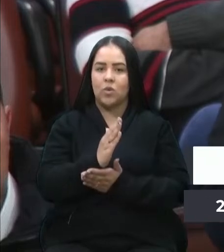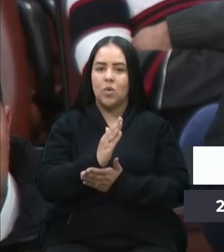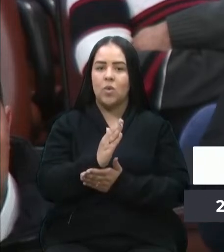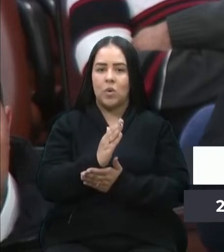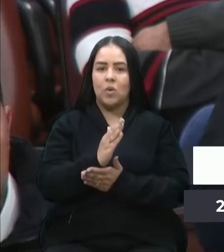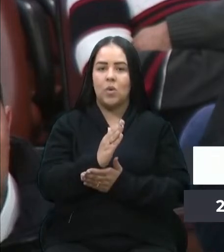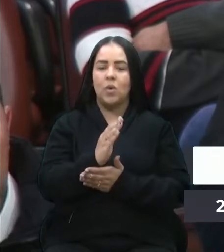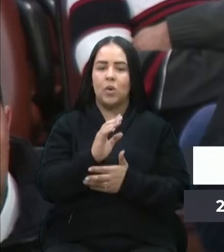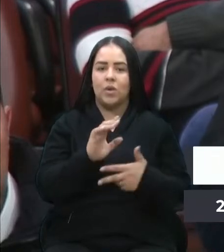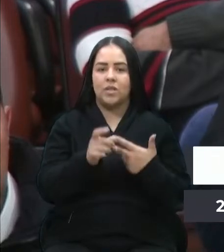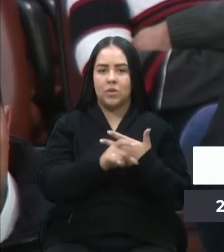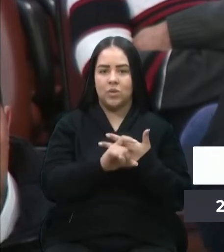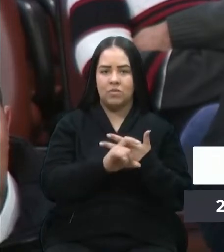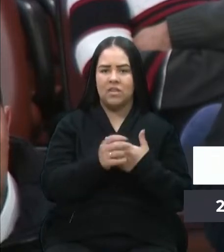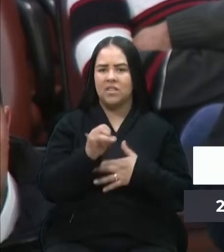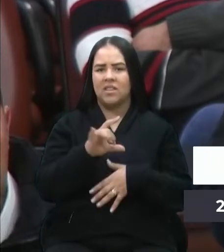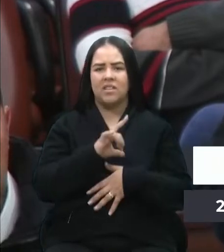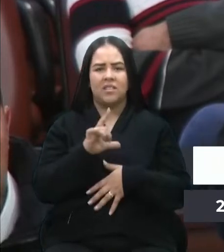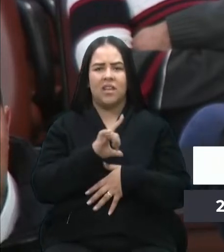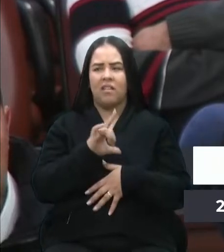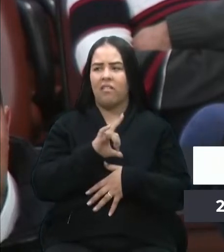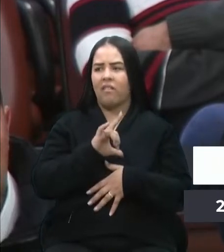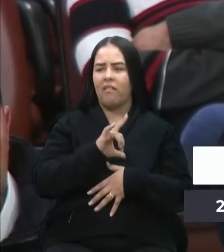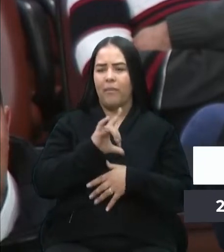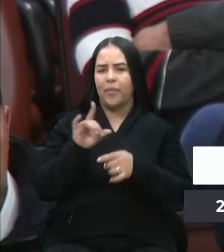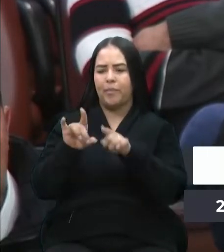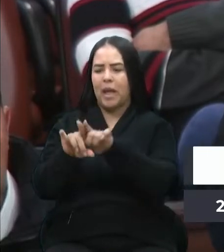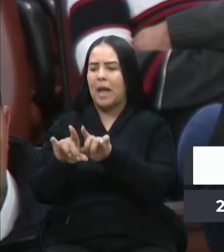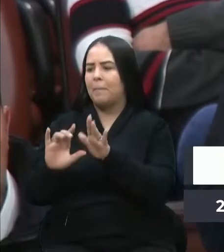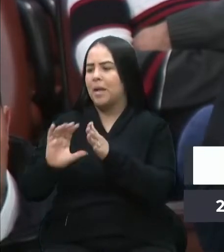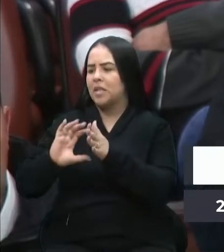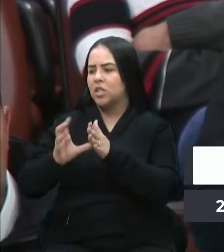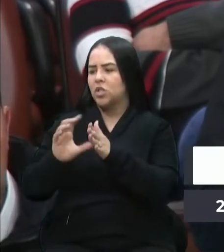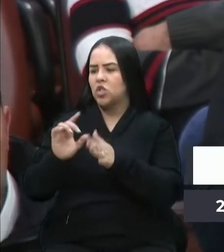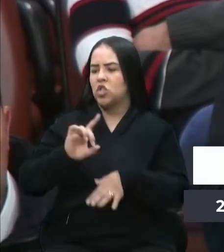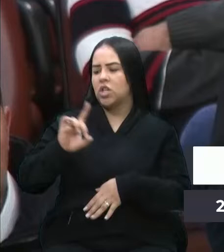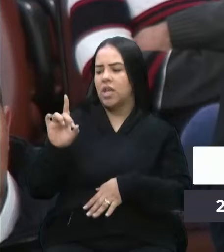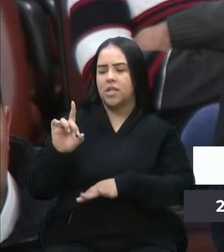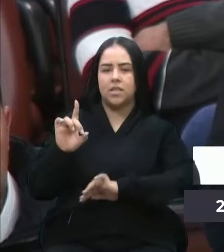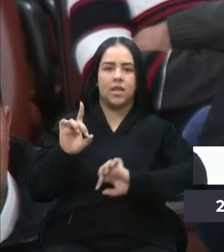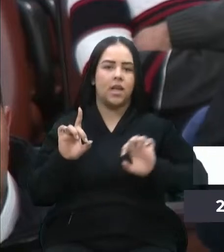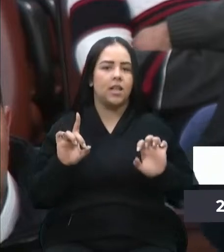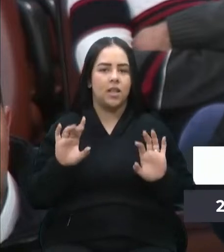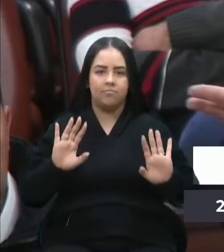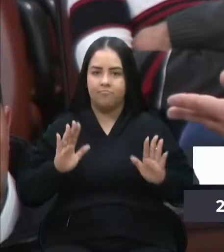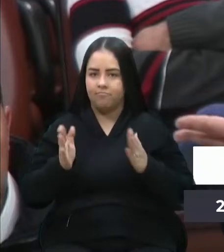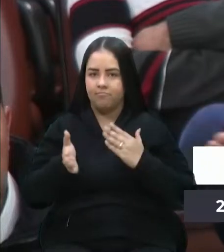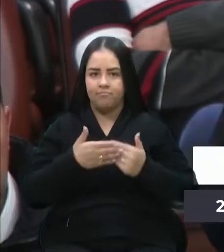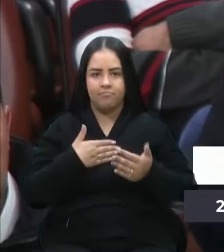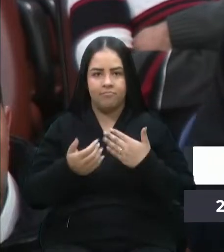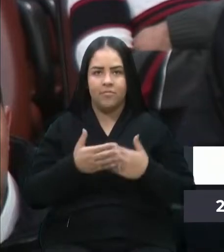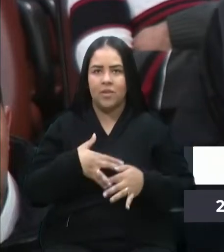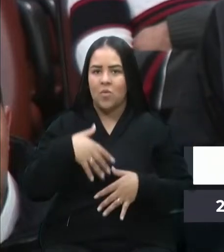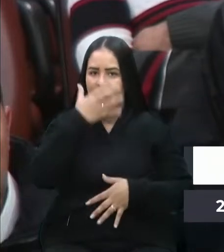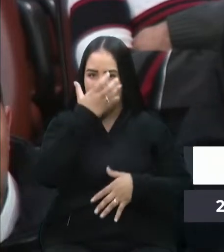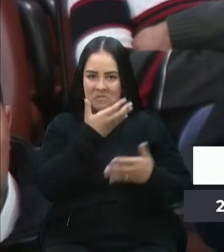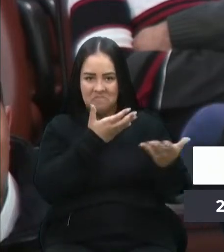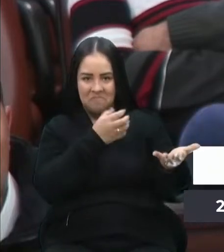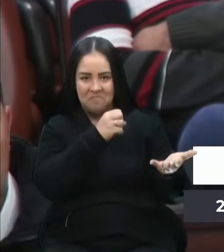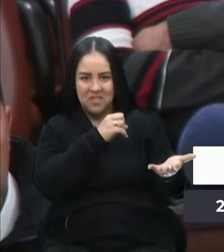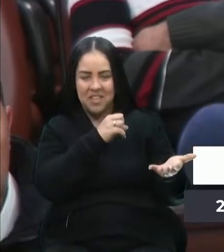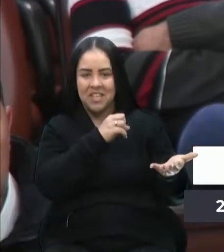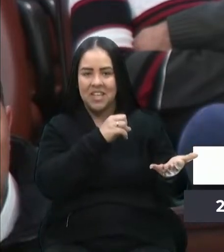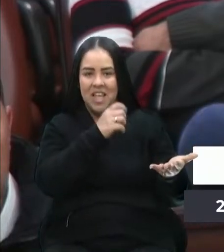independente se existem diretores que são filiados a partidos políticos, mais de direita ou mais de esquerda, Eu acho, Silvana, que na história de Caxias, acho que